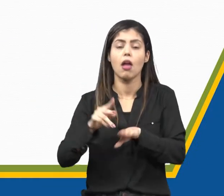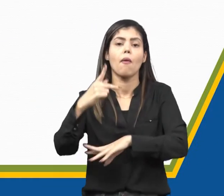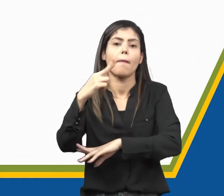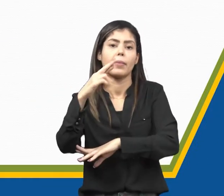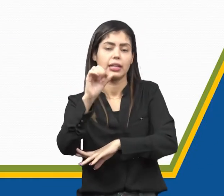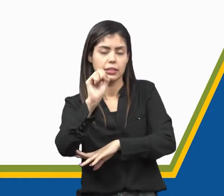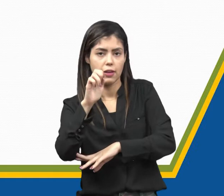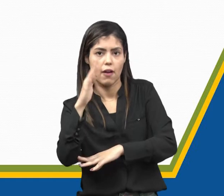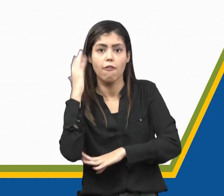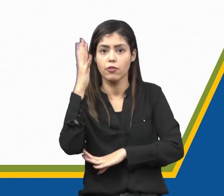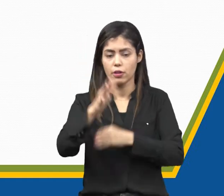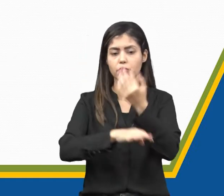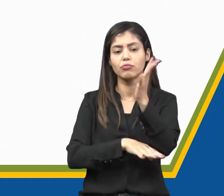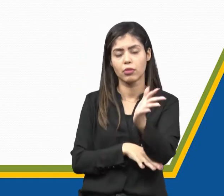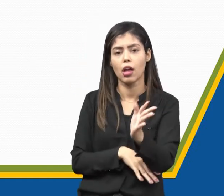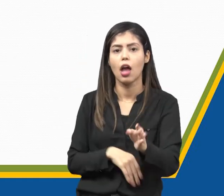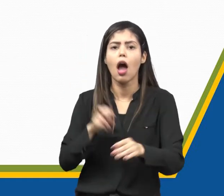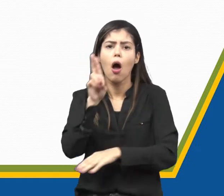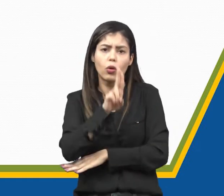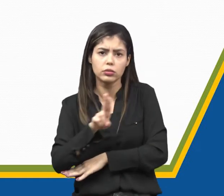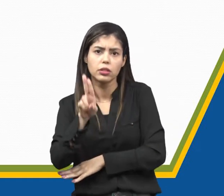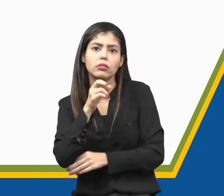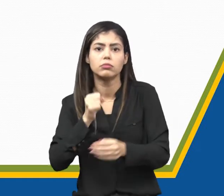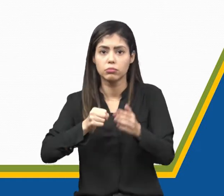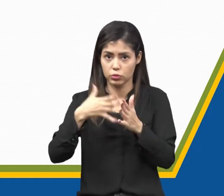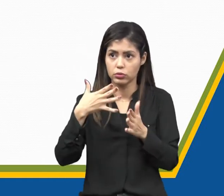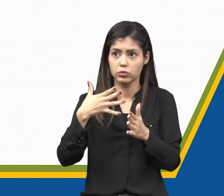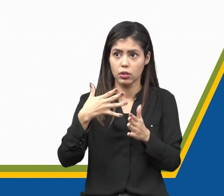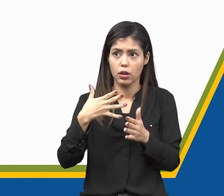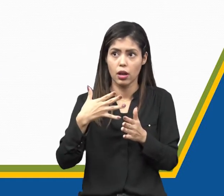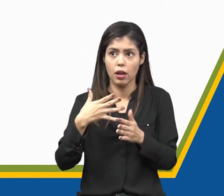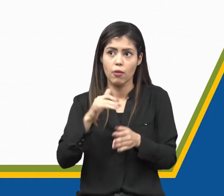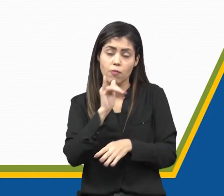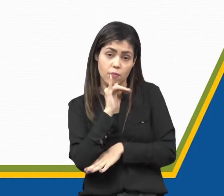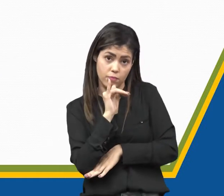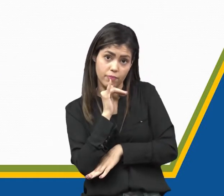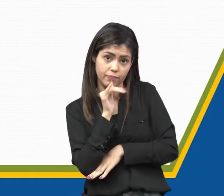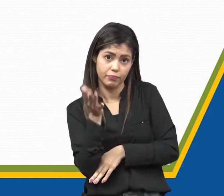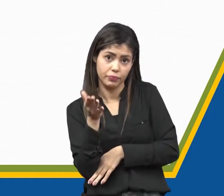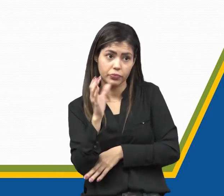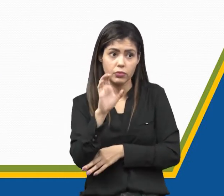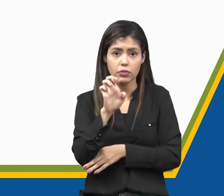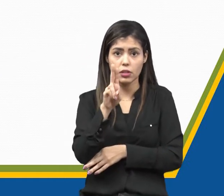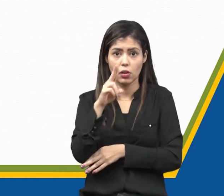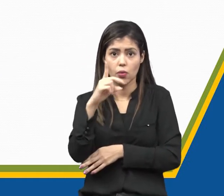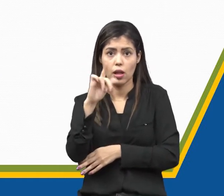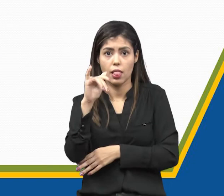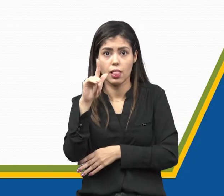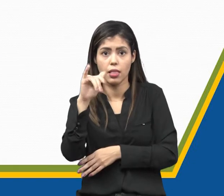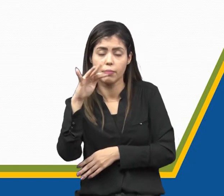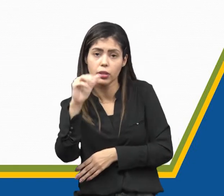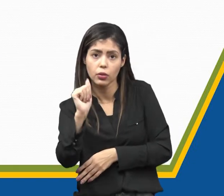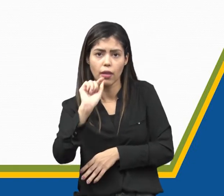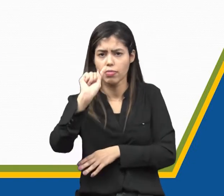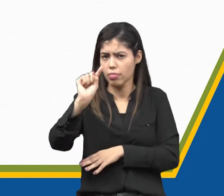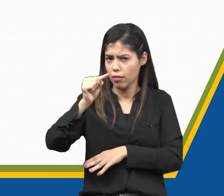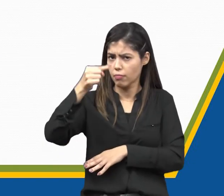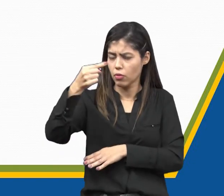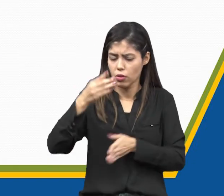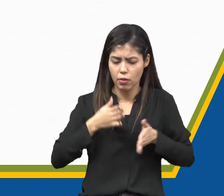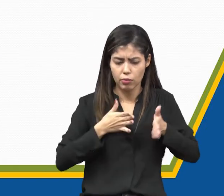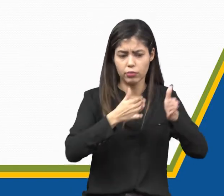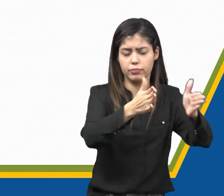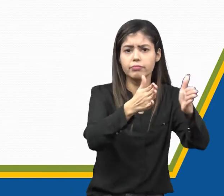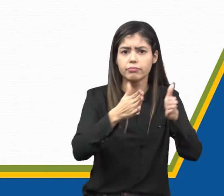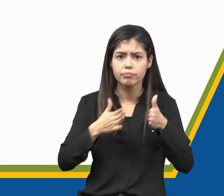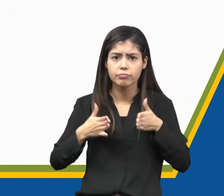preservação da floresta, aonde é utilizado muito um plantio, por exemplo, do eucaliptus, né? Depois você tem um